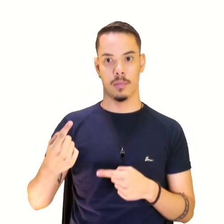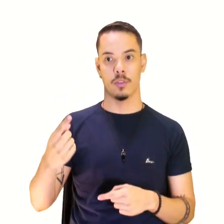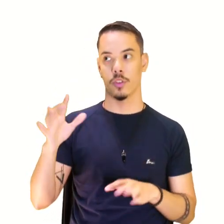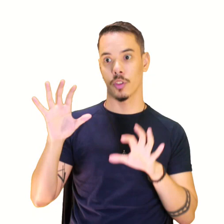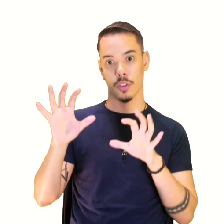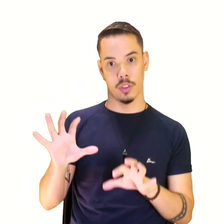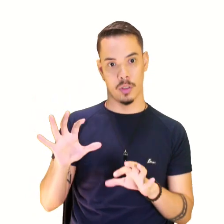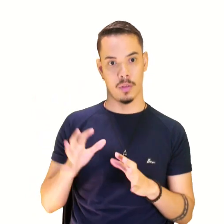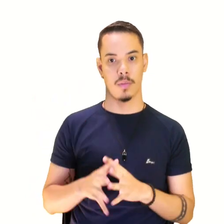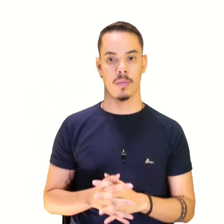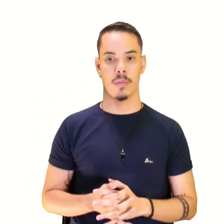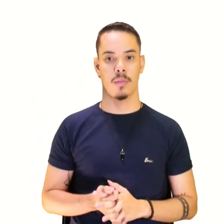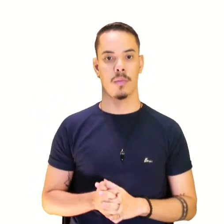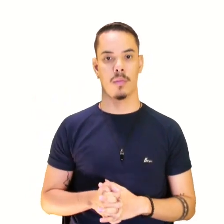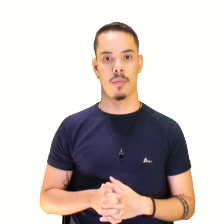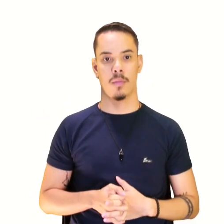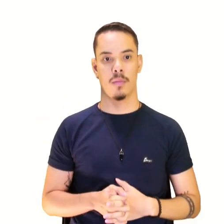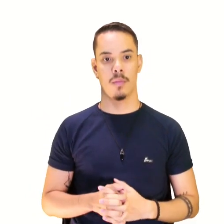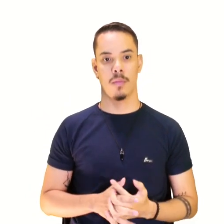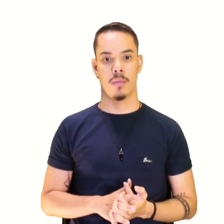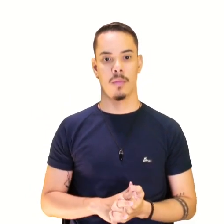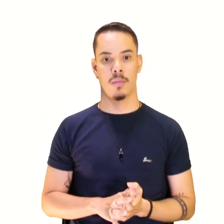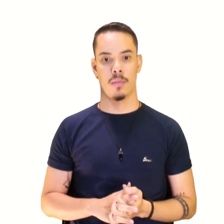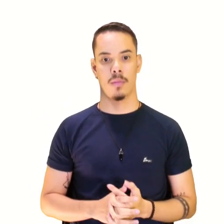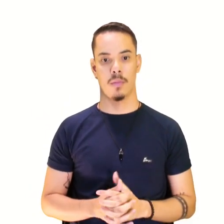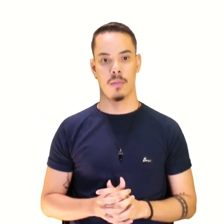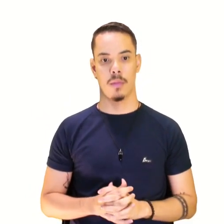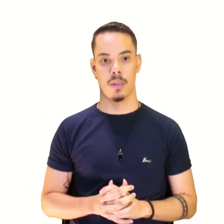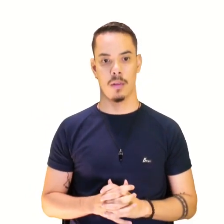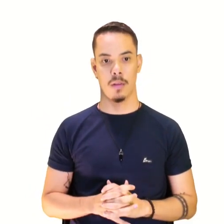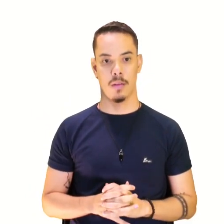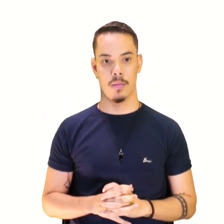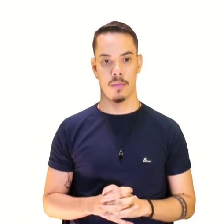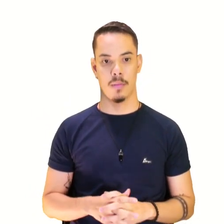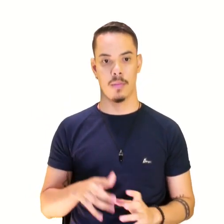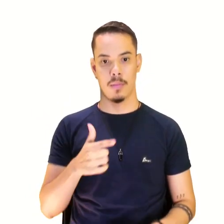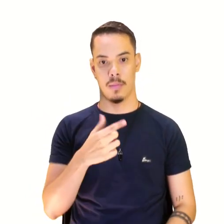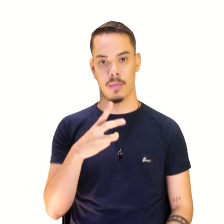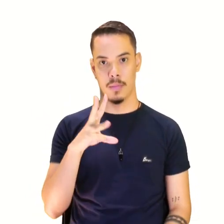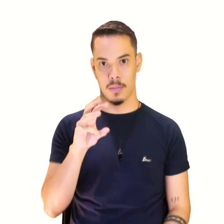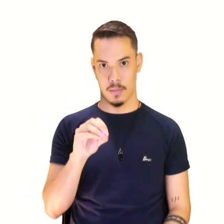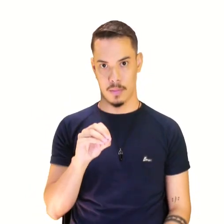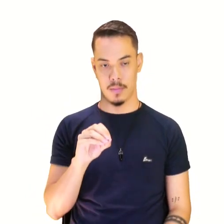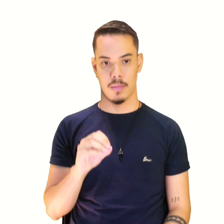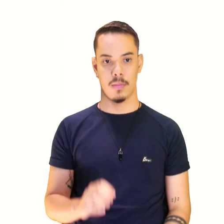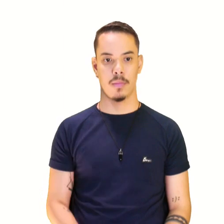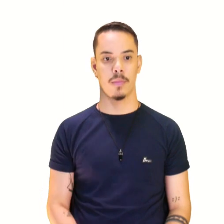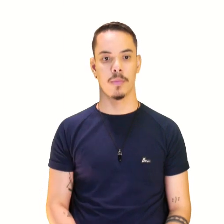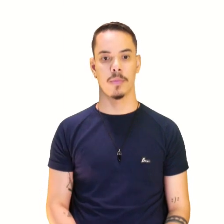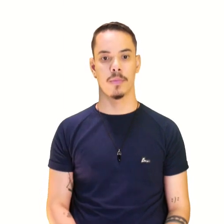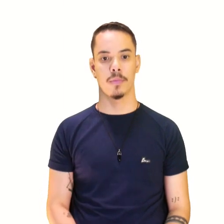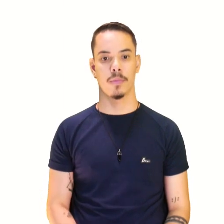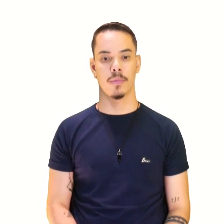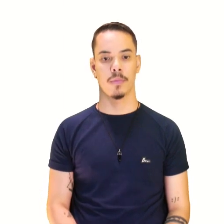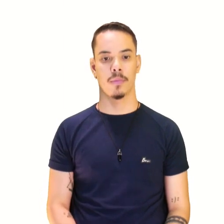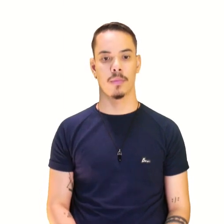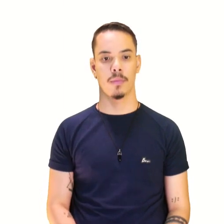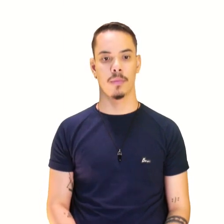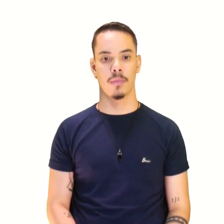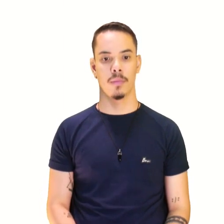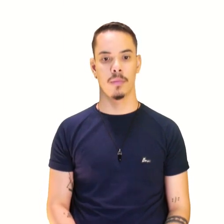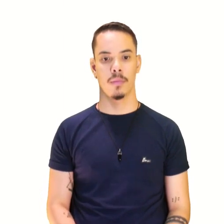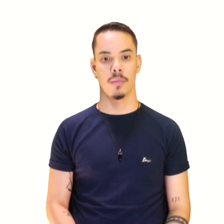do mesmo jeito o 230, ó, do jeito que estava lá, o 230 está para x, como a gente diz, igual